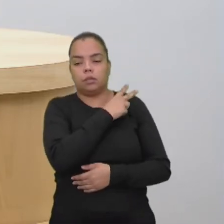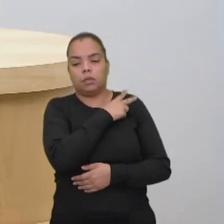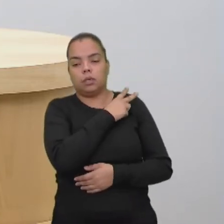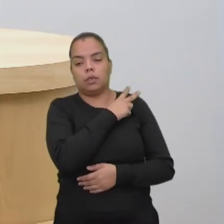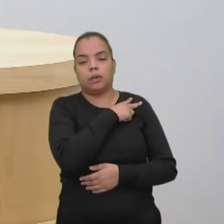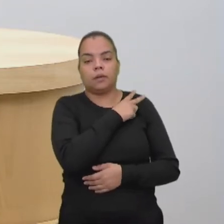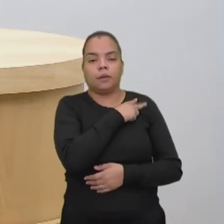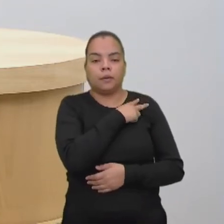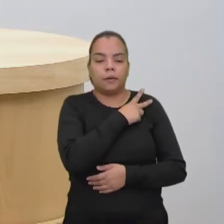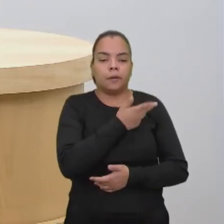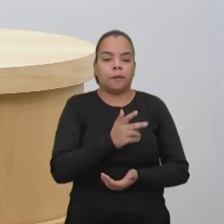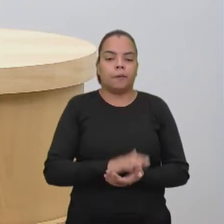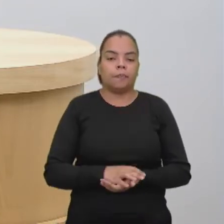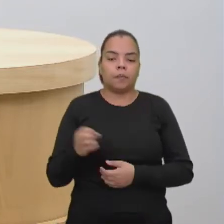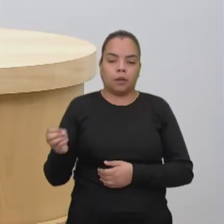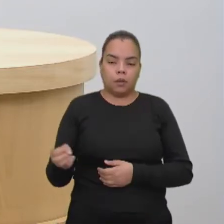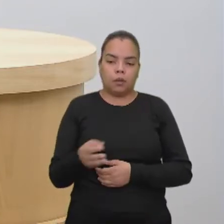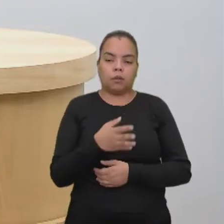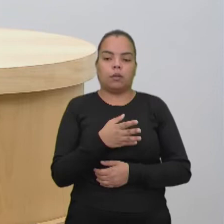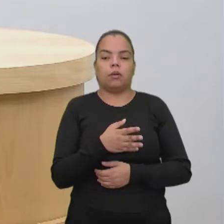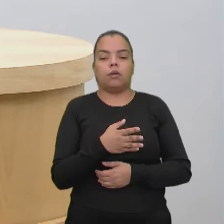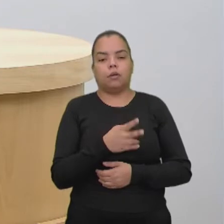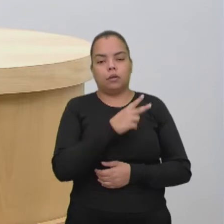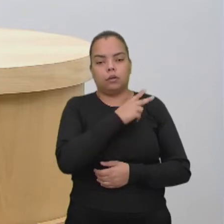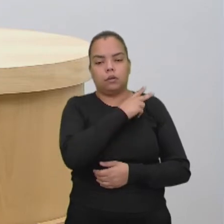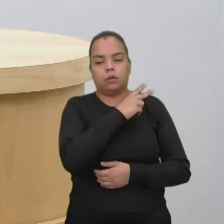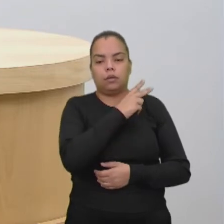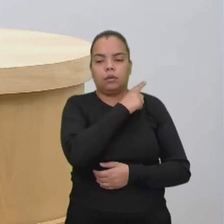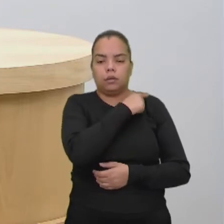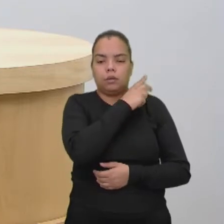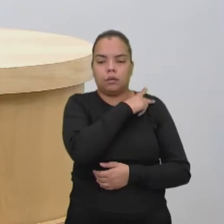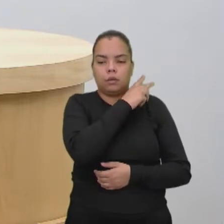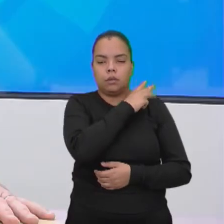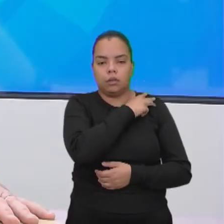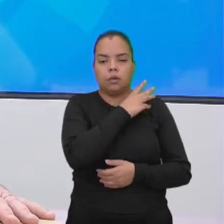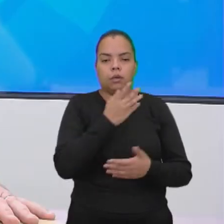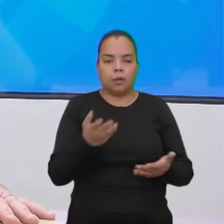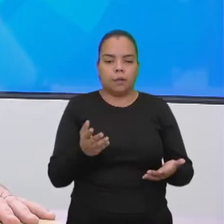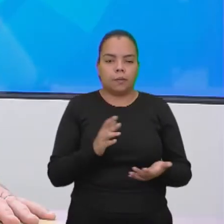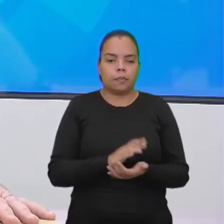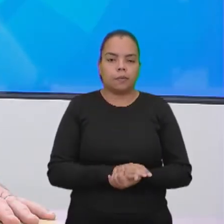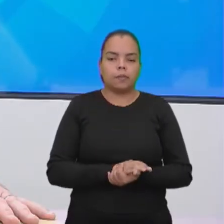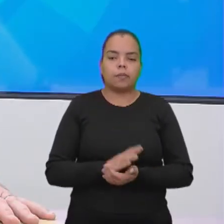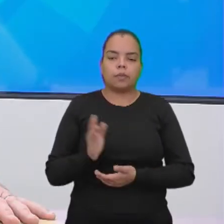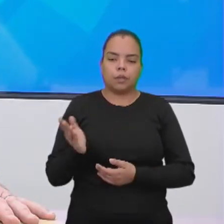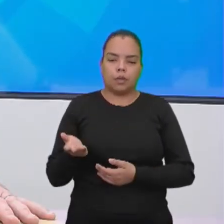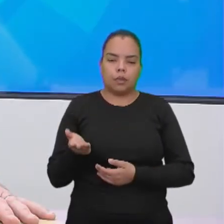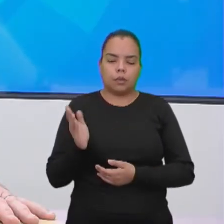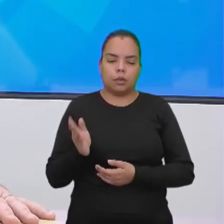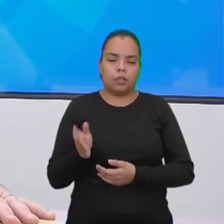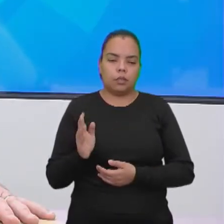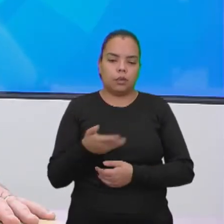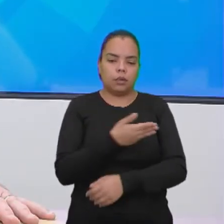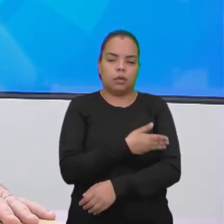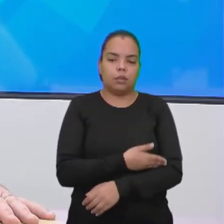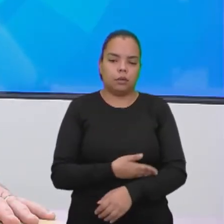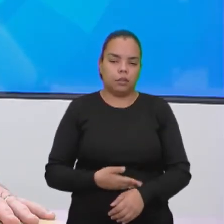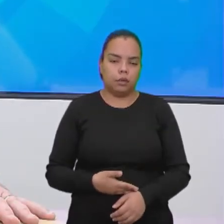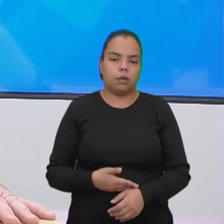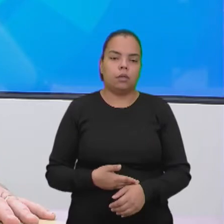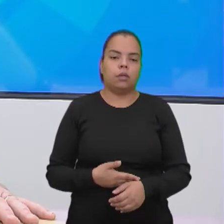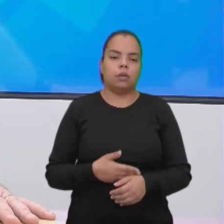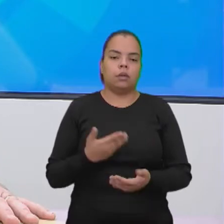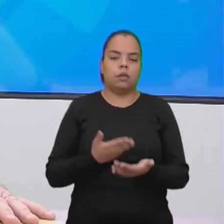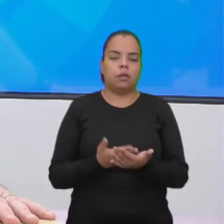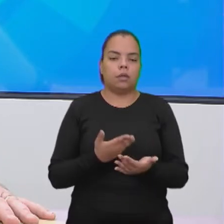médio, o novo ensino médio. Vocês já estão aí acostumados a acompanhar as aulas aí deste